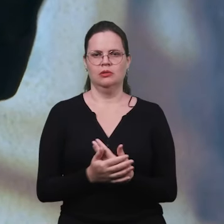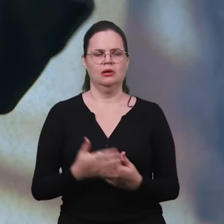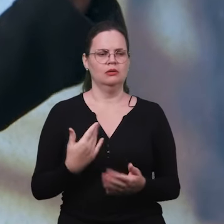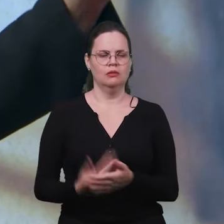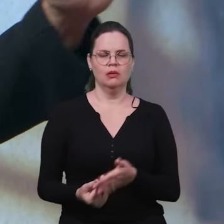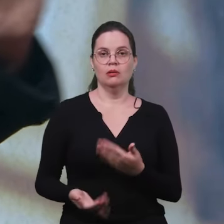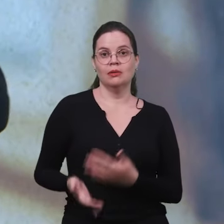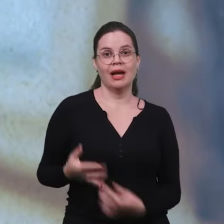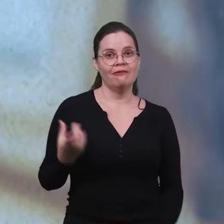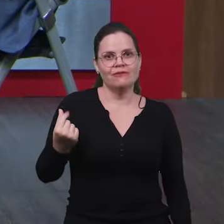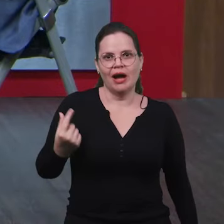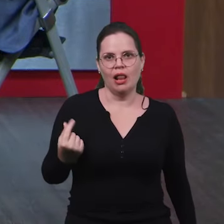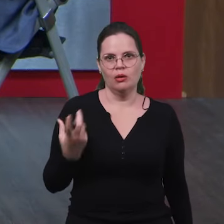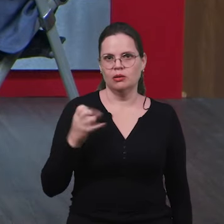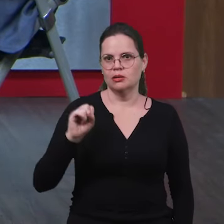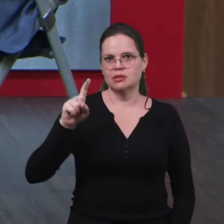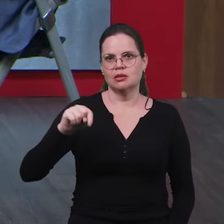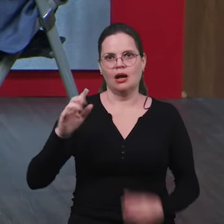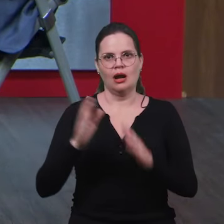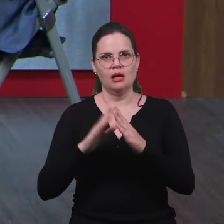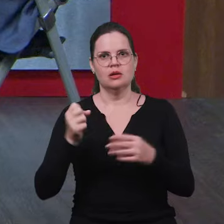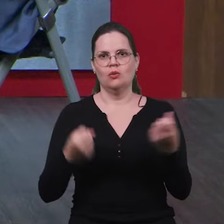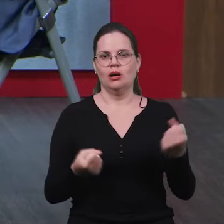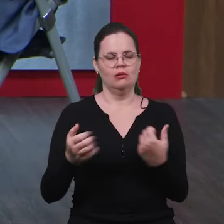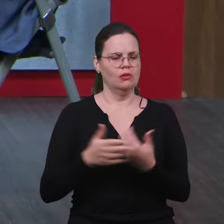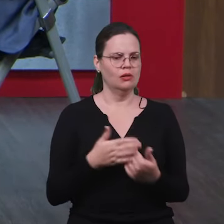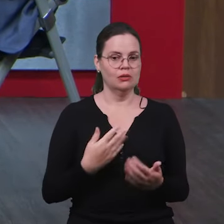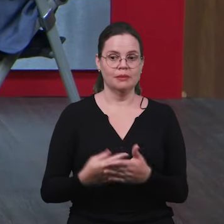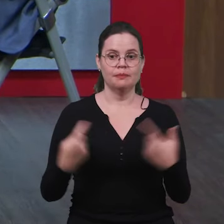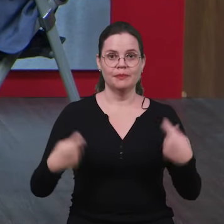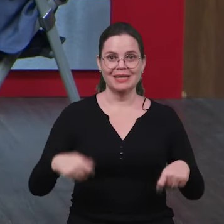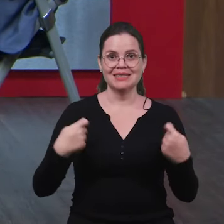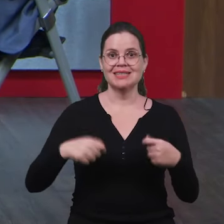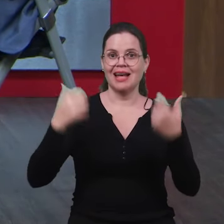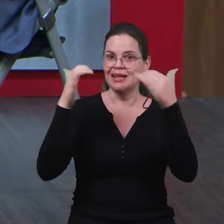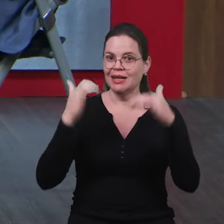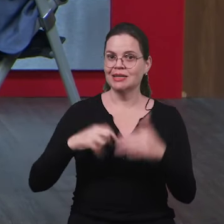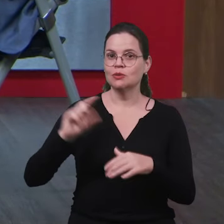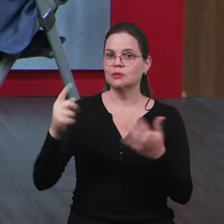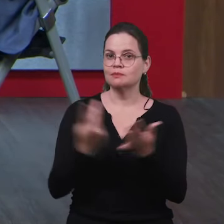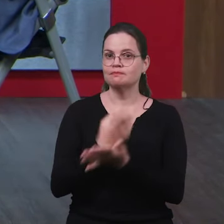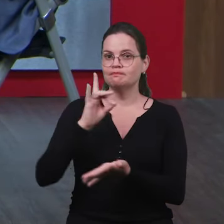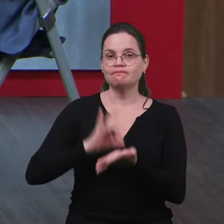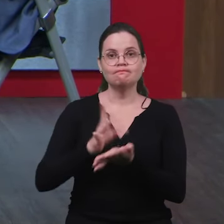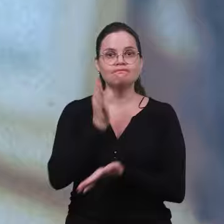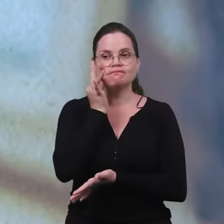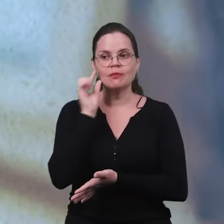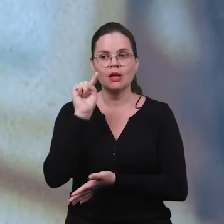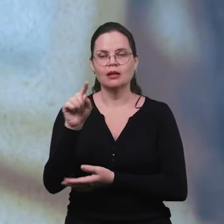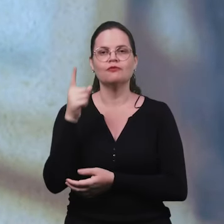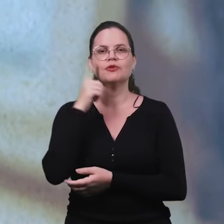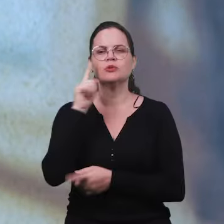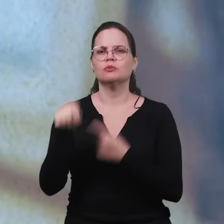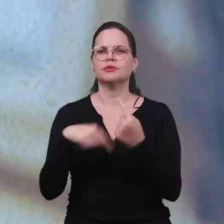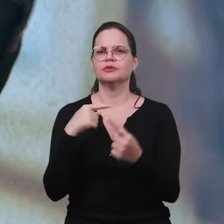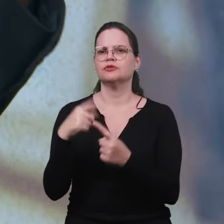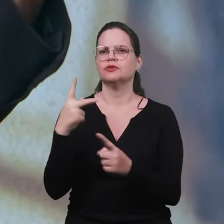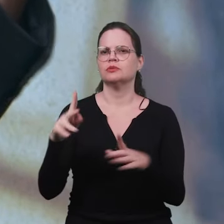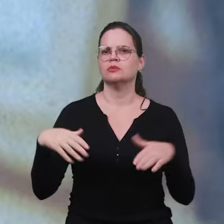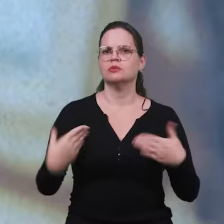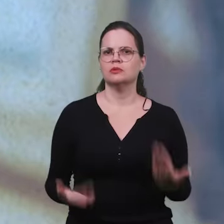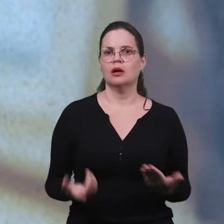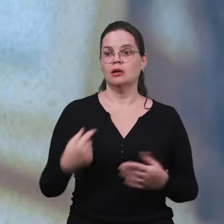do patrimônio. Sempre haverá necessidade de você analisar, né, o caso concreto. O caso concreto, qual o objetivo daquela pessoa,